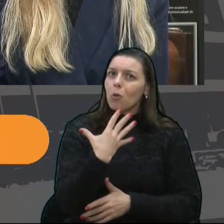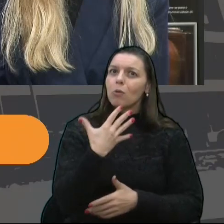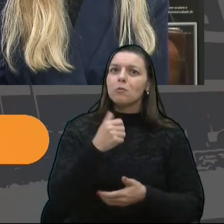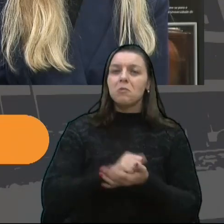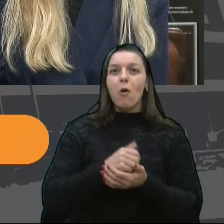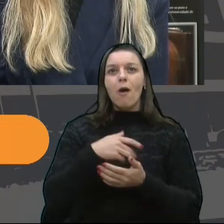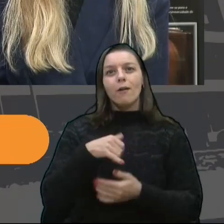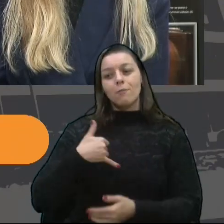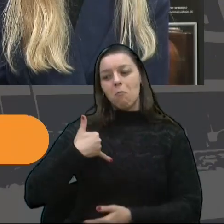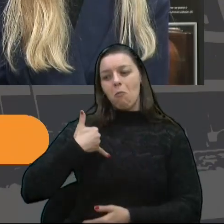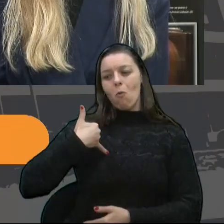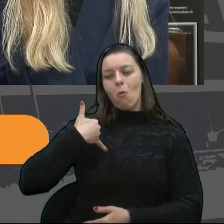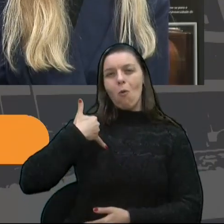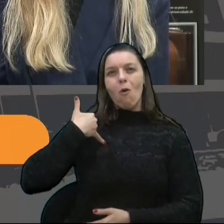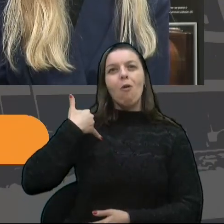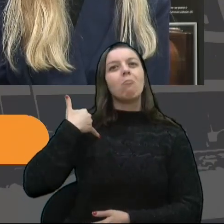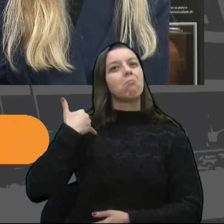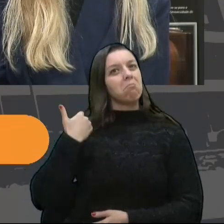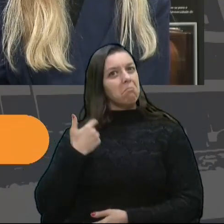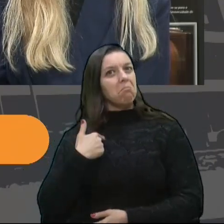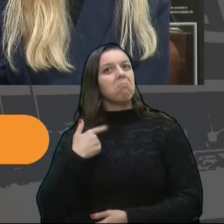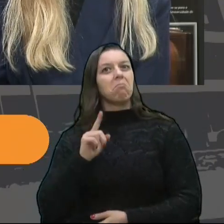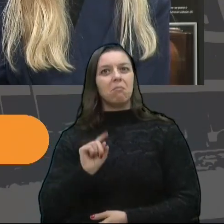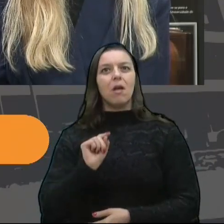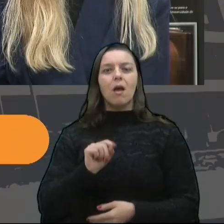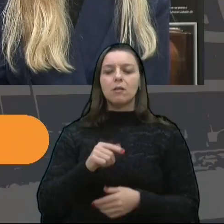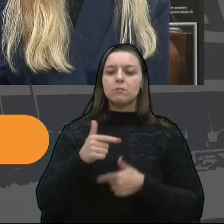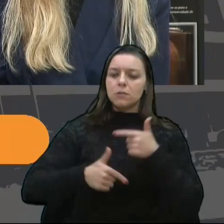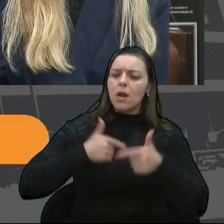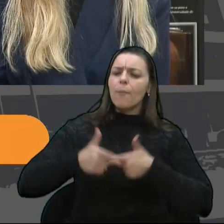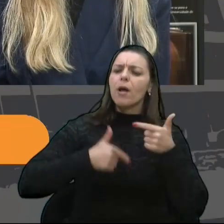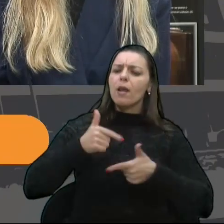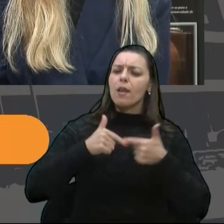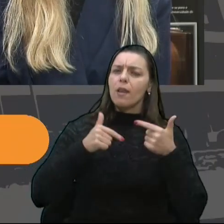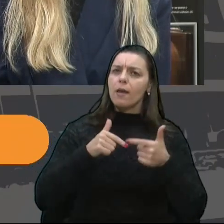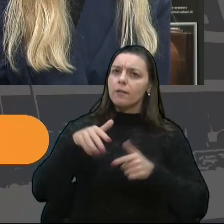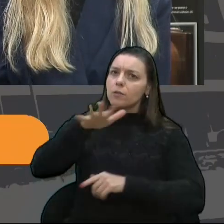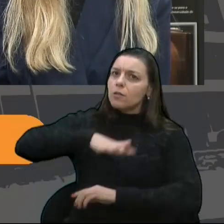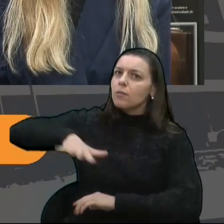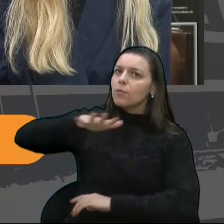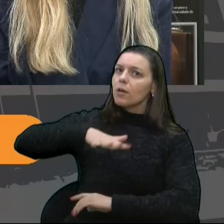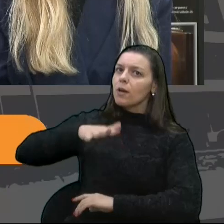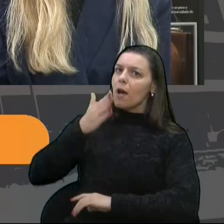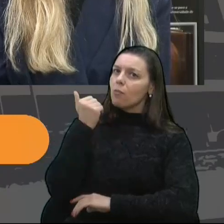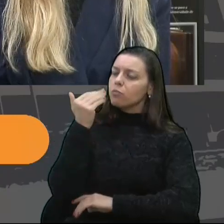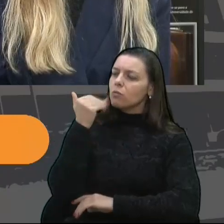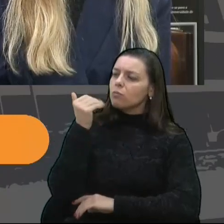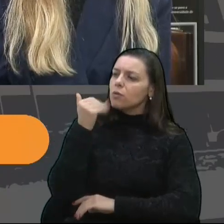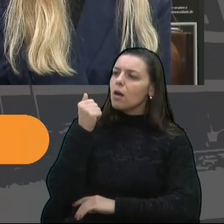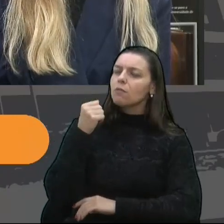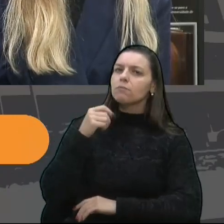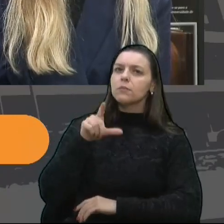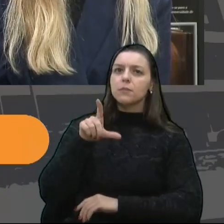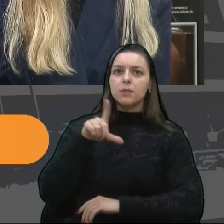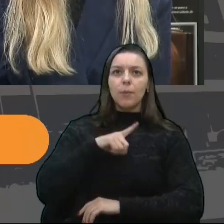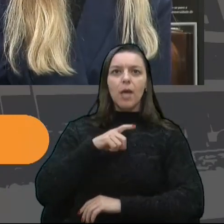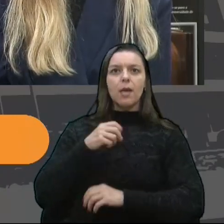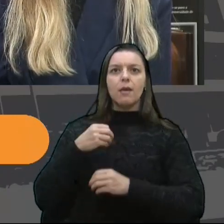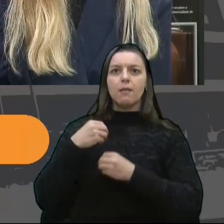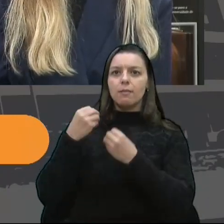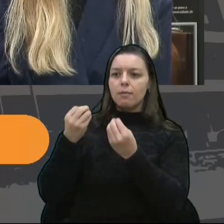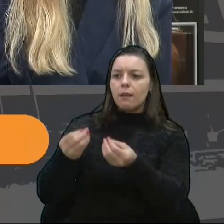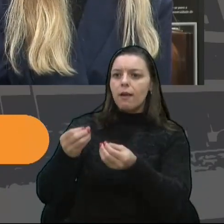muito orgulhosa e a gente vê muitos deles trabalhando no ramo da alimentação, fazendo delivery, eles tinham essa dificuldade de chegar